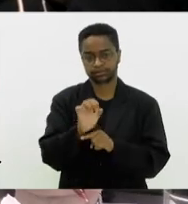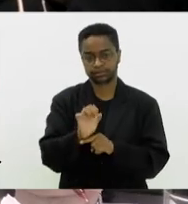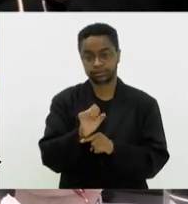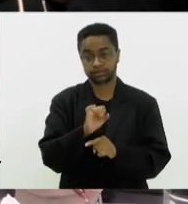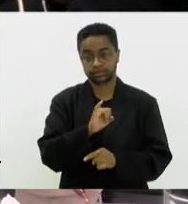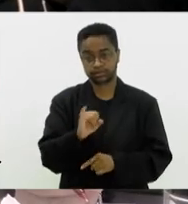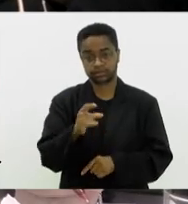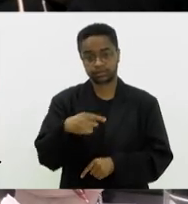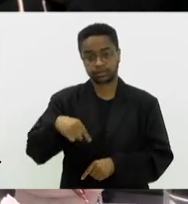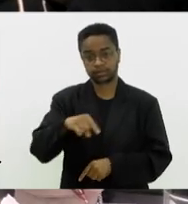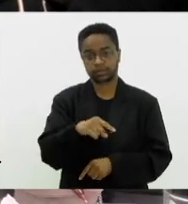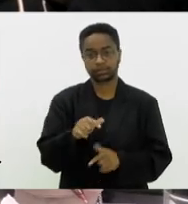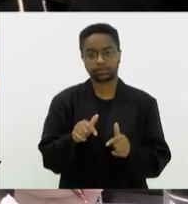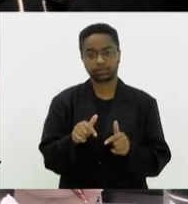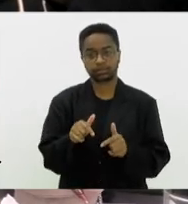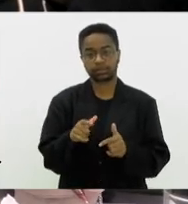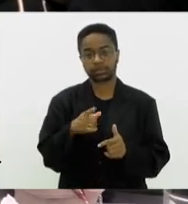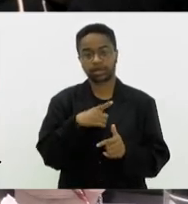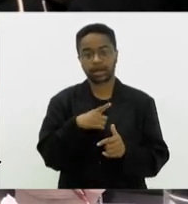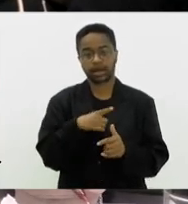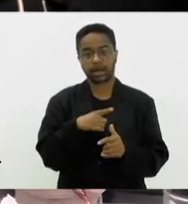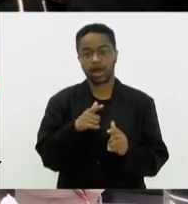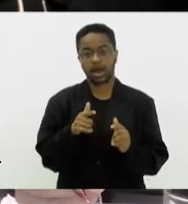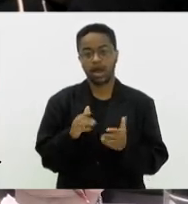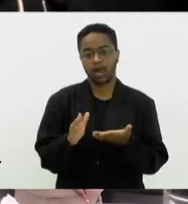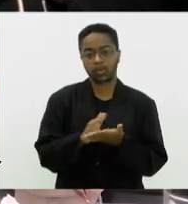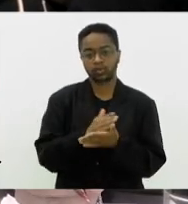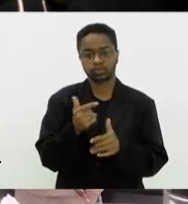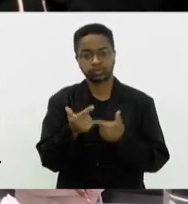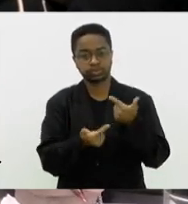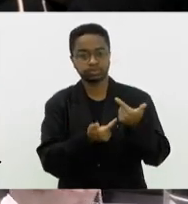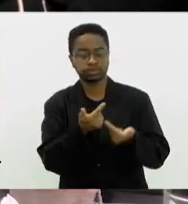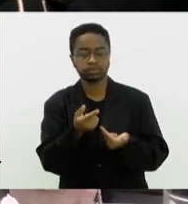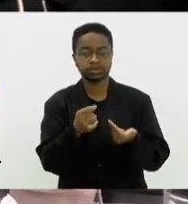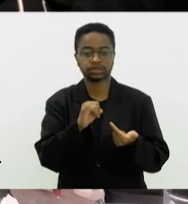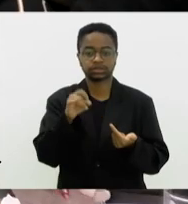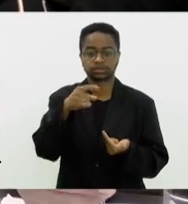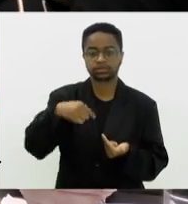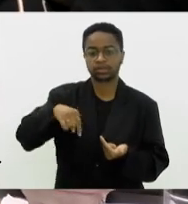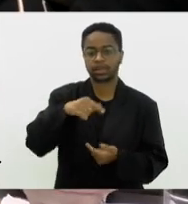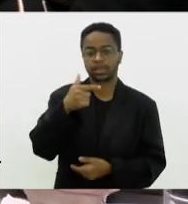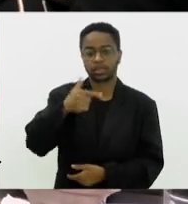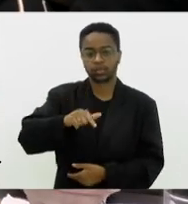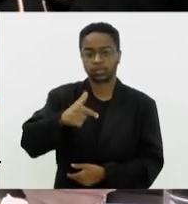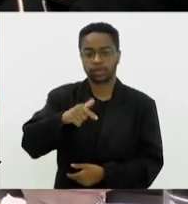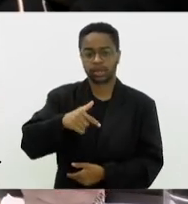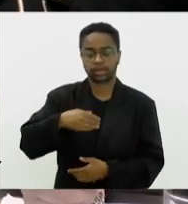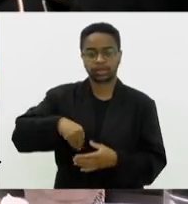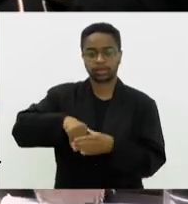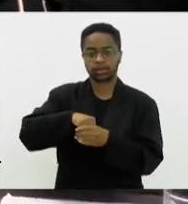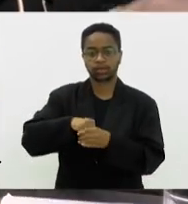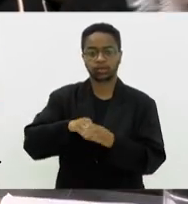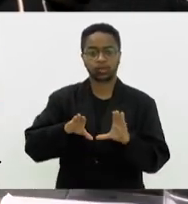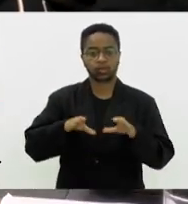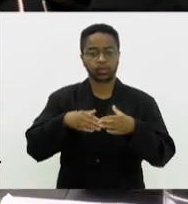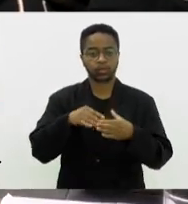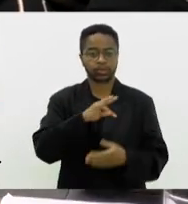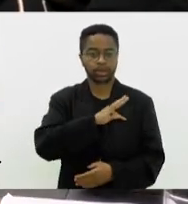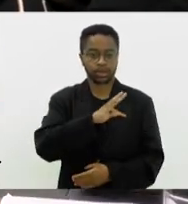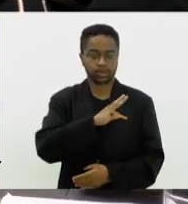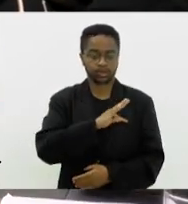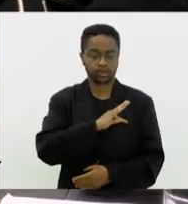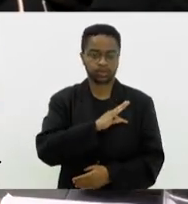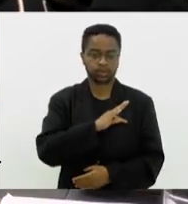você executar determinadas tarefas, onde você não tem no seu corpo técnico